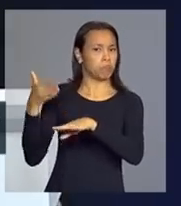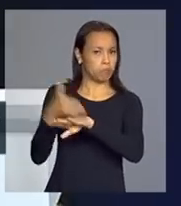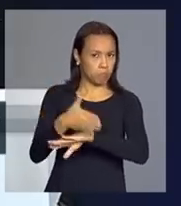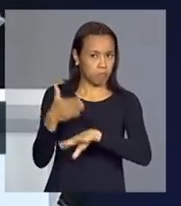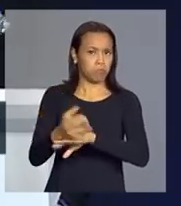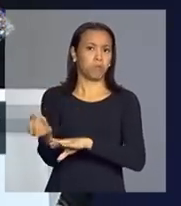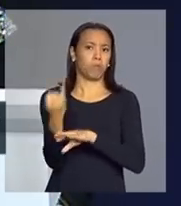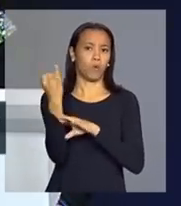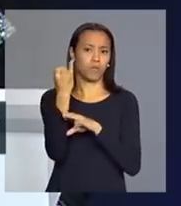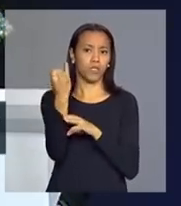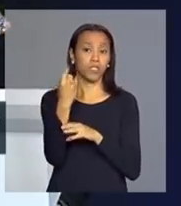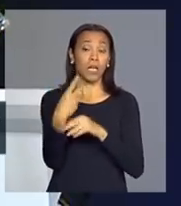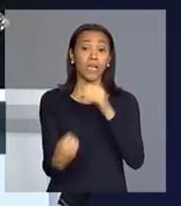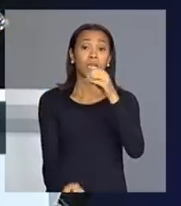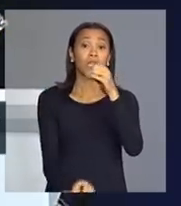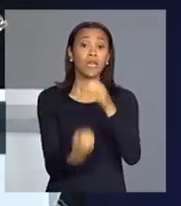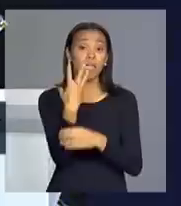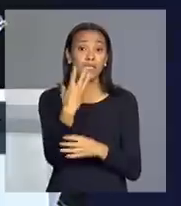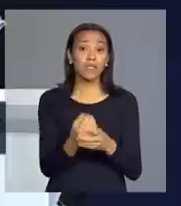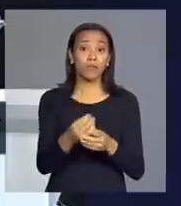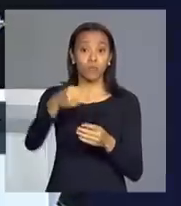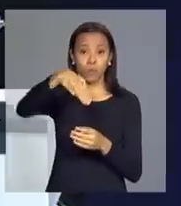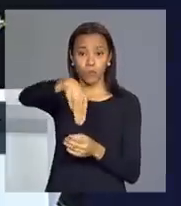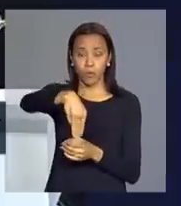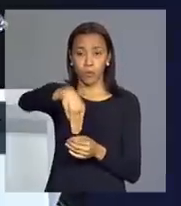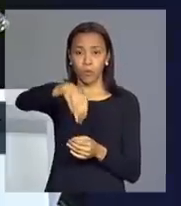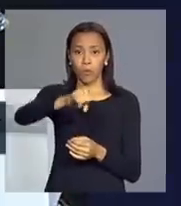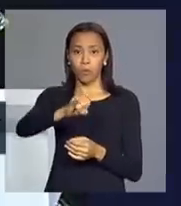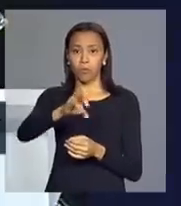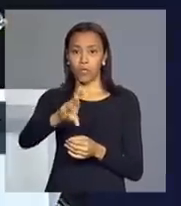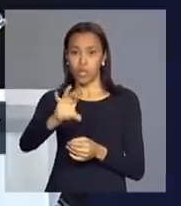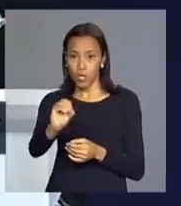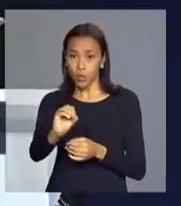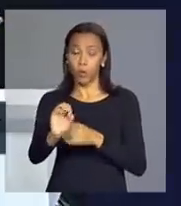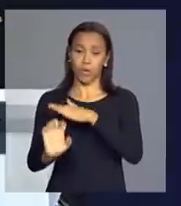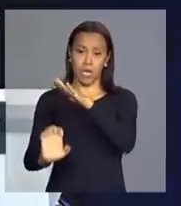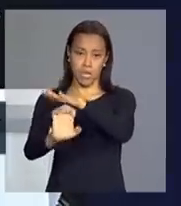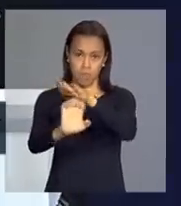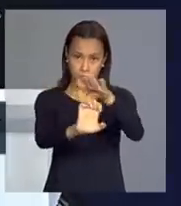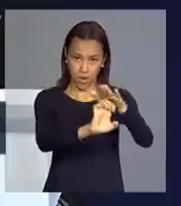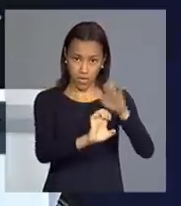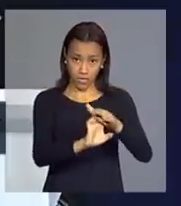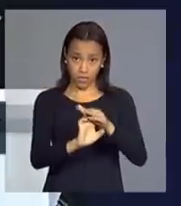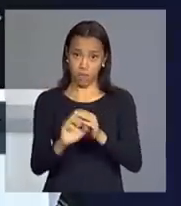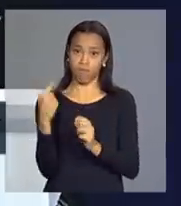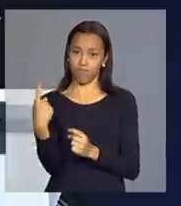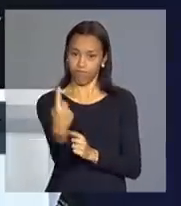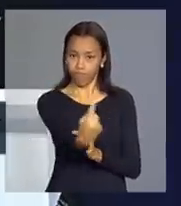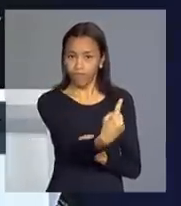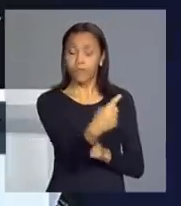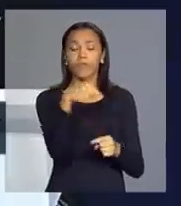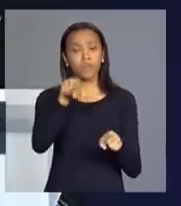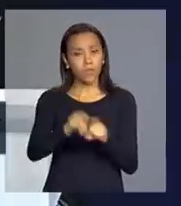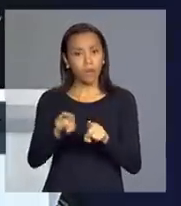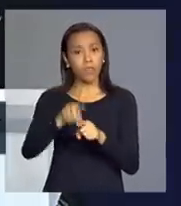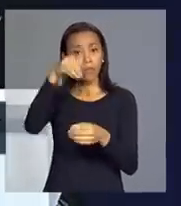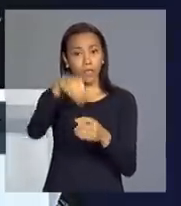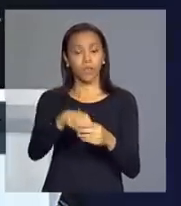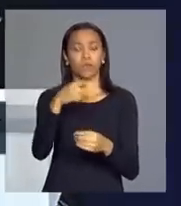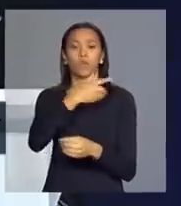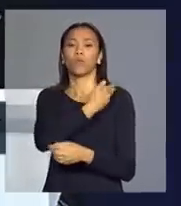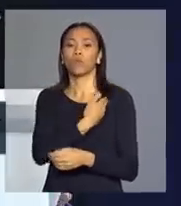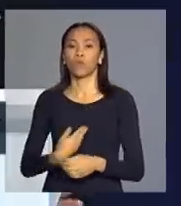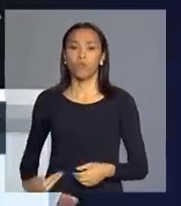criação do MEI, da lei do MEI, da lei do microempreendedor individual, também ainda no governo do presidente